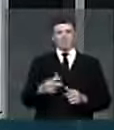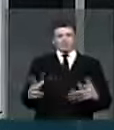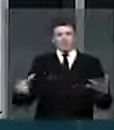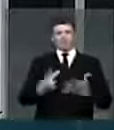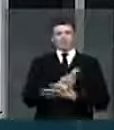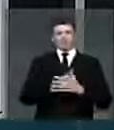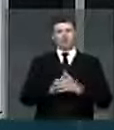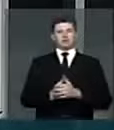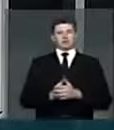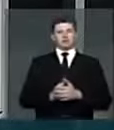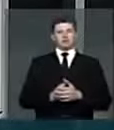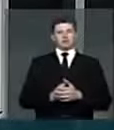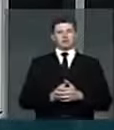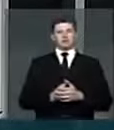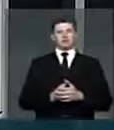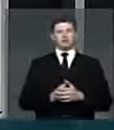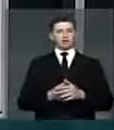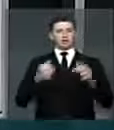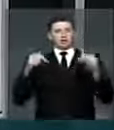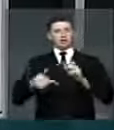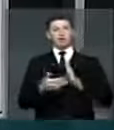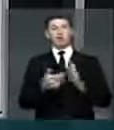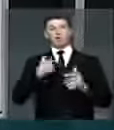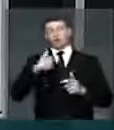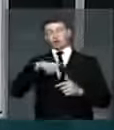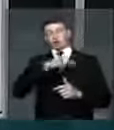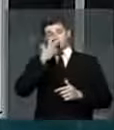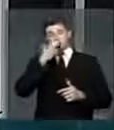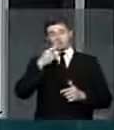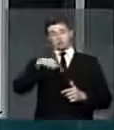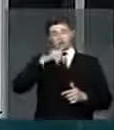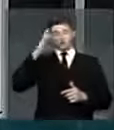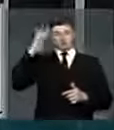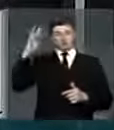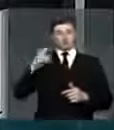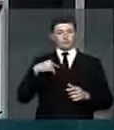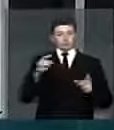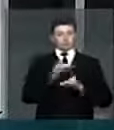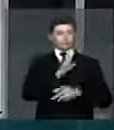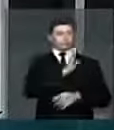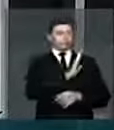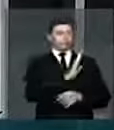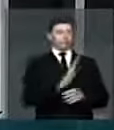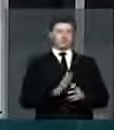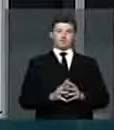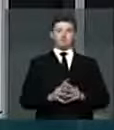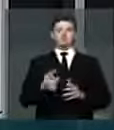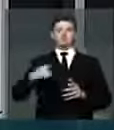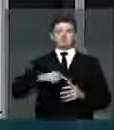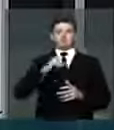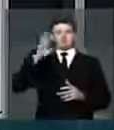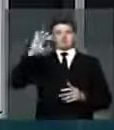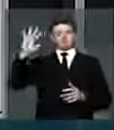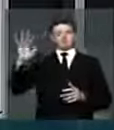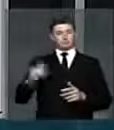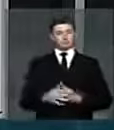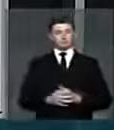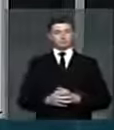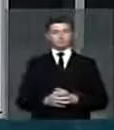acontecendo aqui na casa. E nós imaginamos que, vou concluir agora, presidente, nós imaginamos,